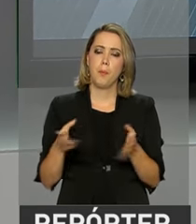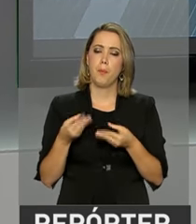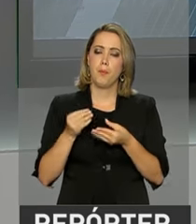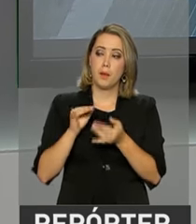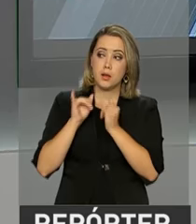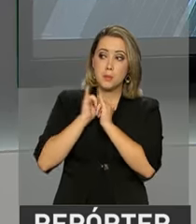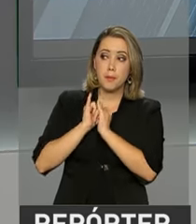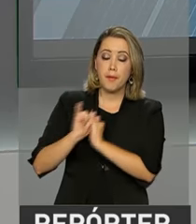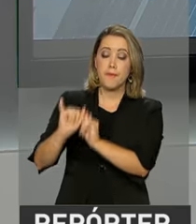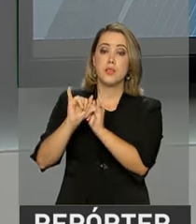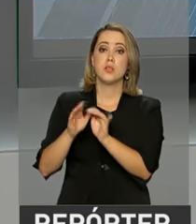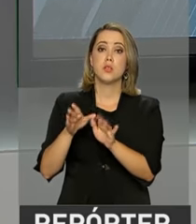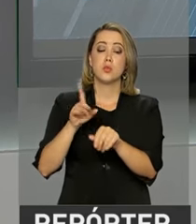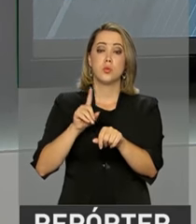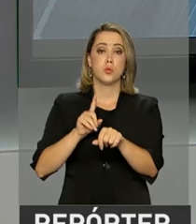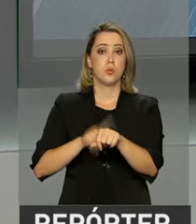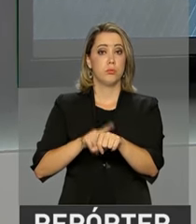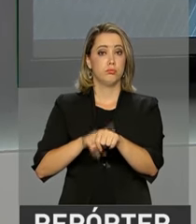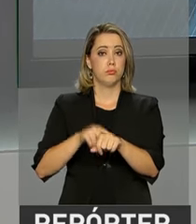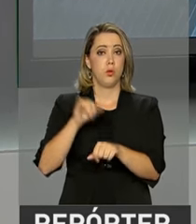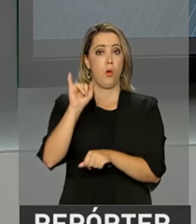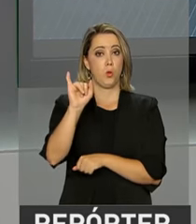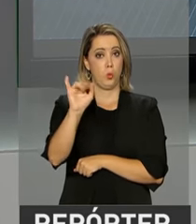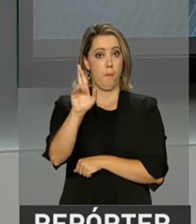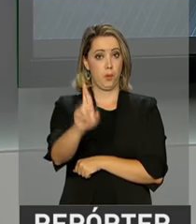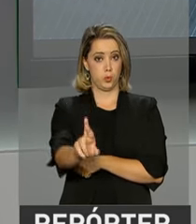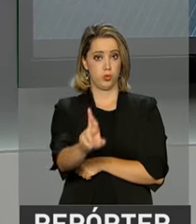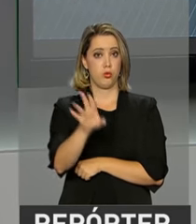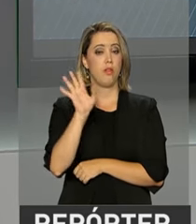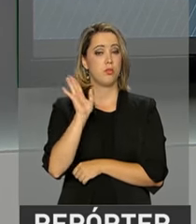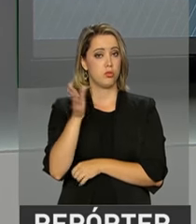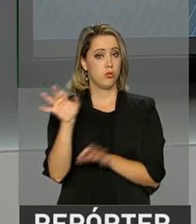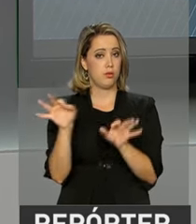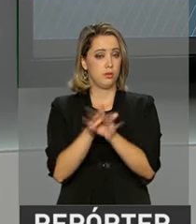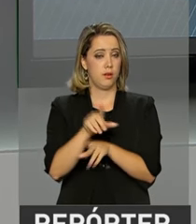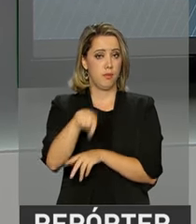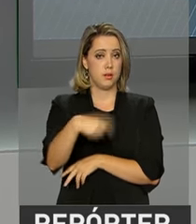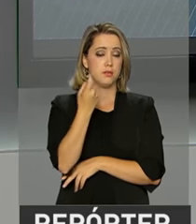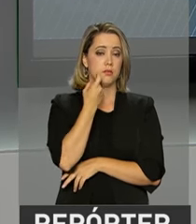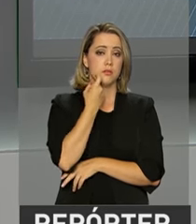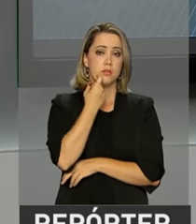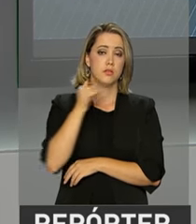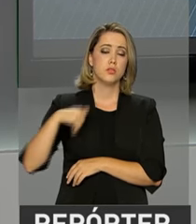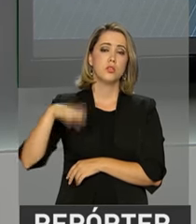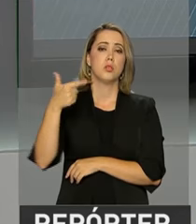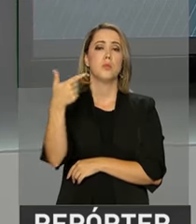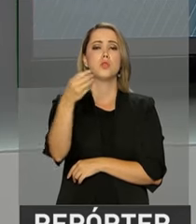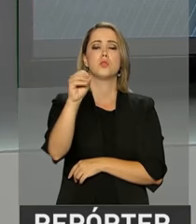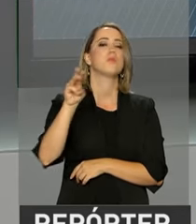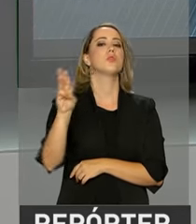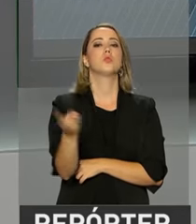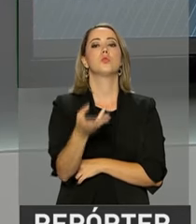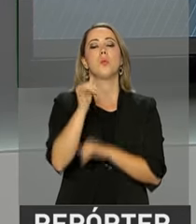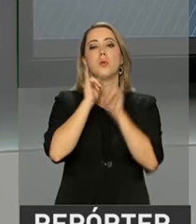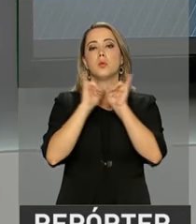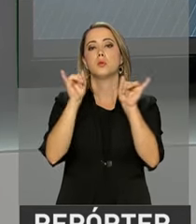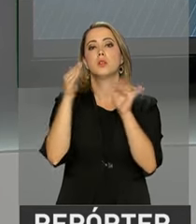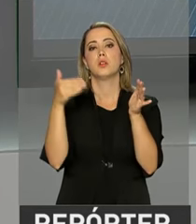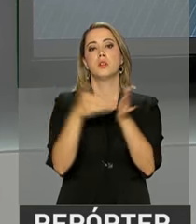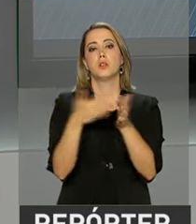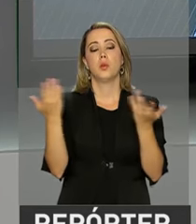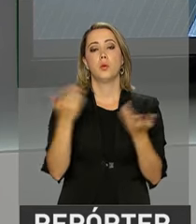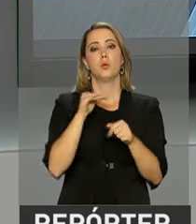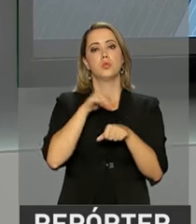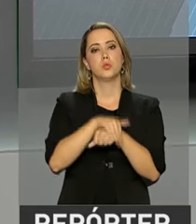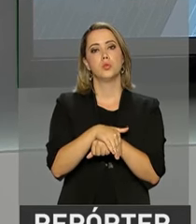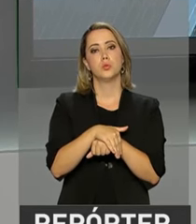Imposto de Renda acaba nesta sexta-feira. Os sistemas da Receita já receberam mais de 20 milhões de declarações até o início da noite de